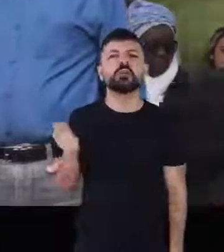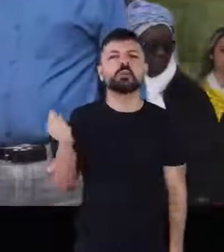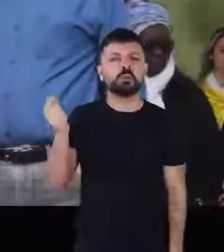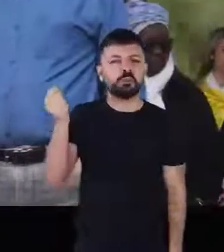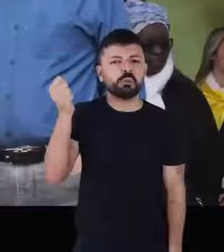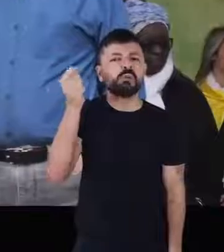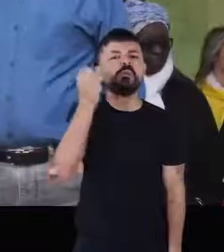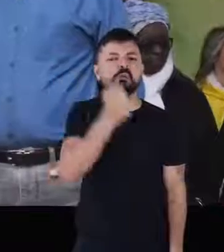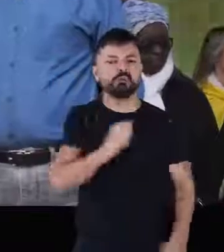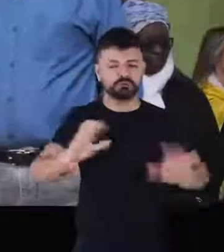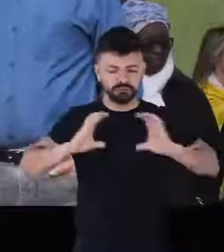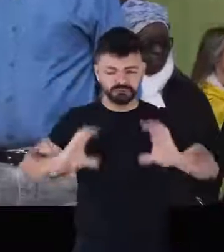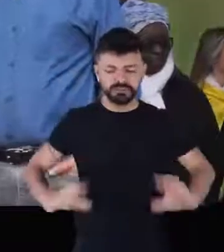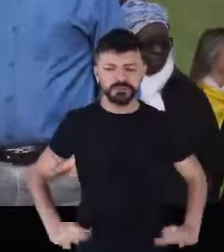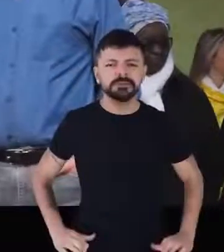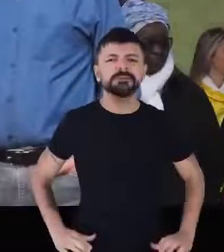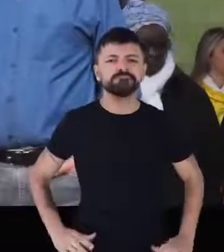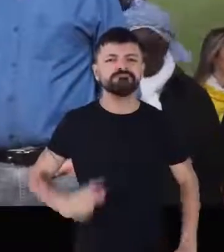Existem poucos